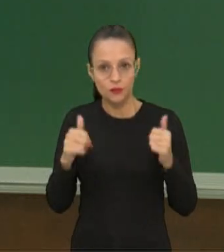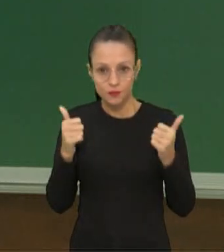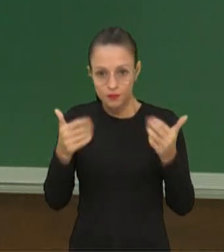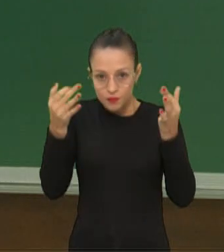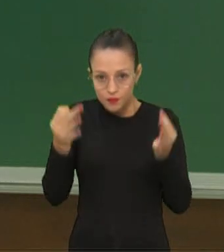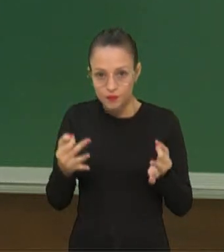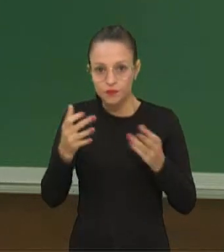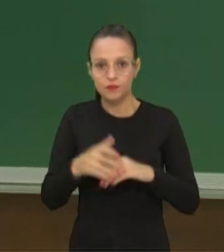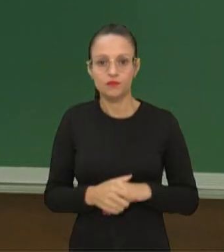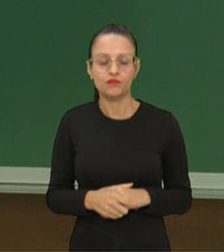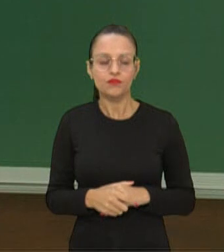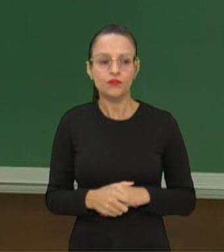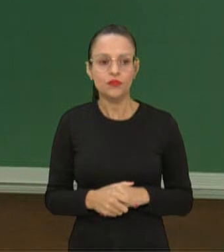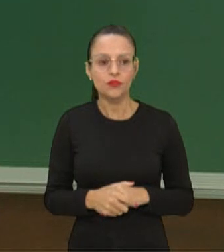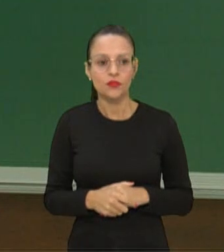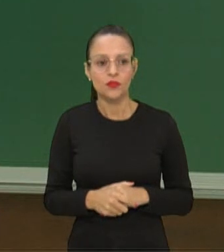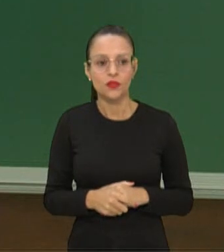certo?